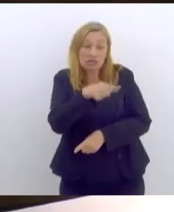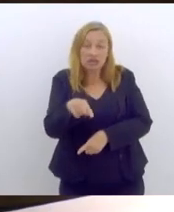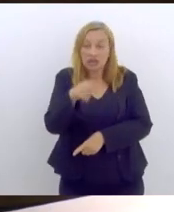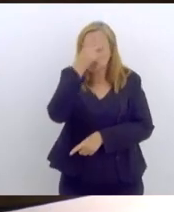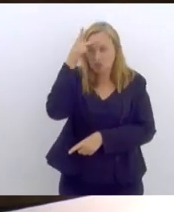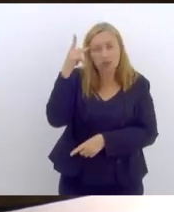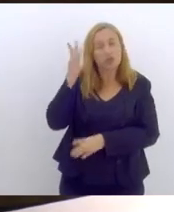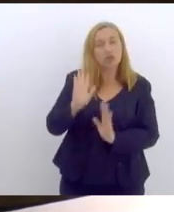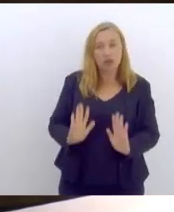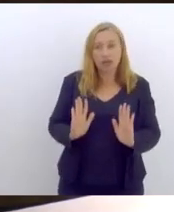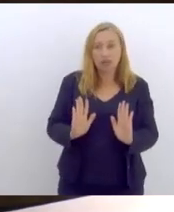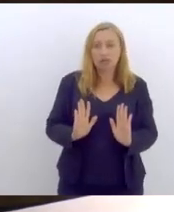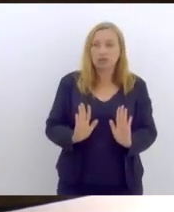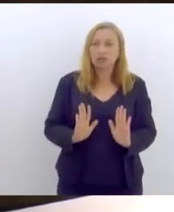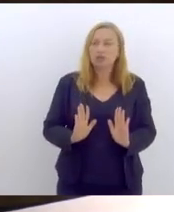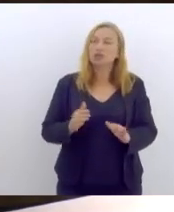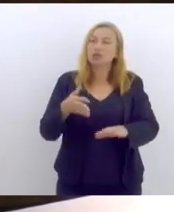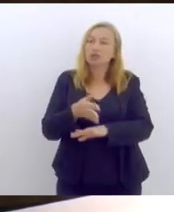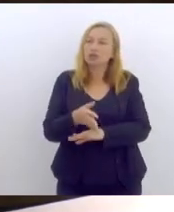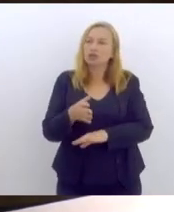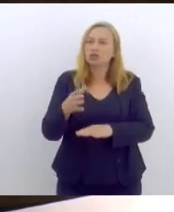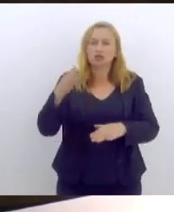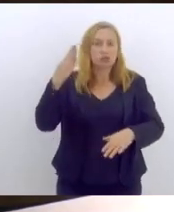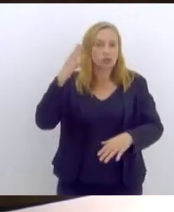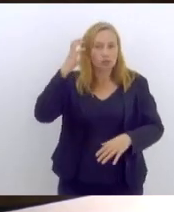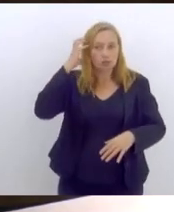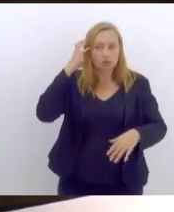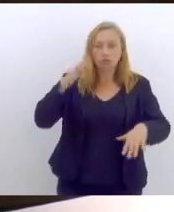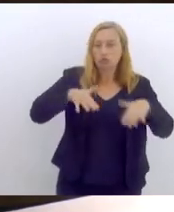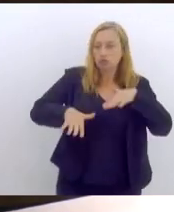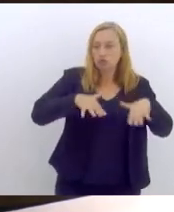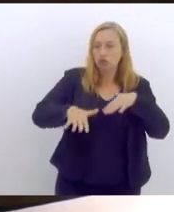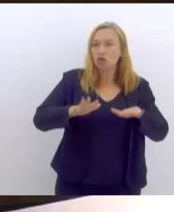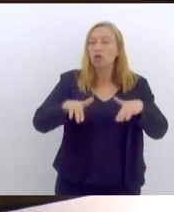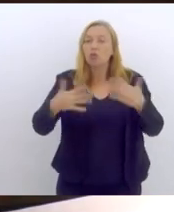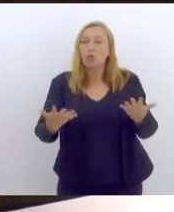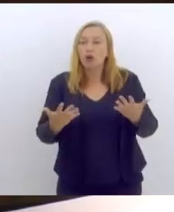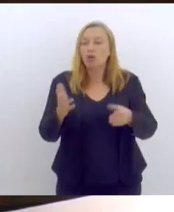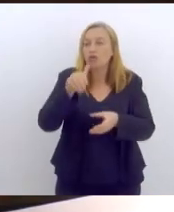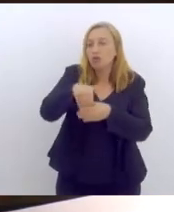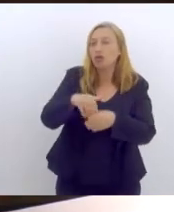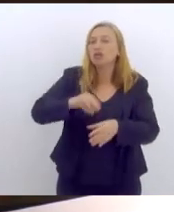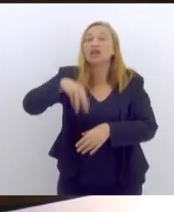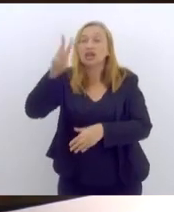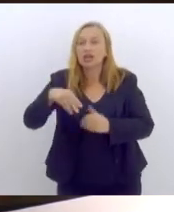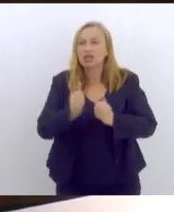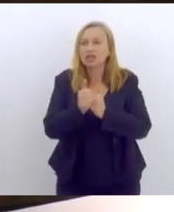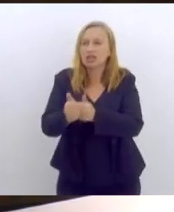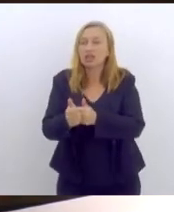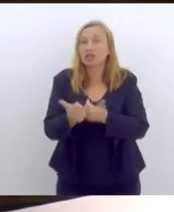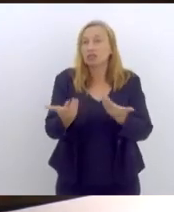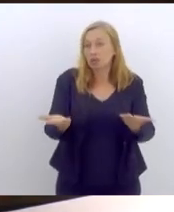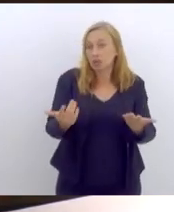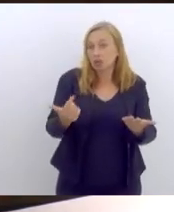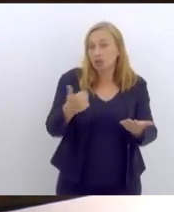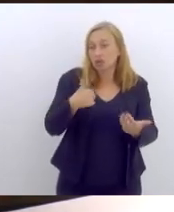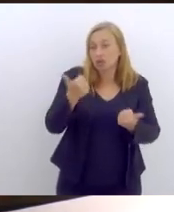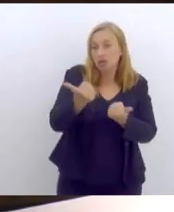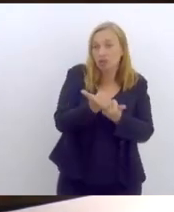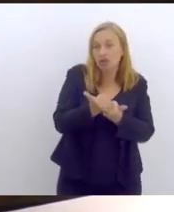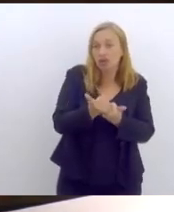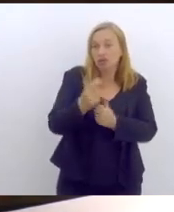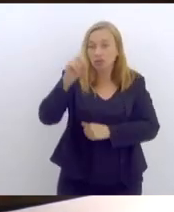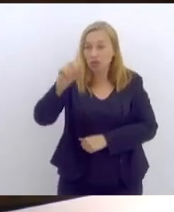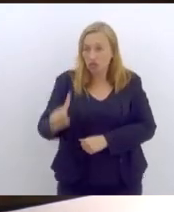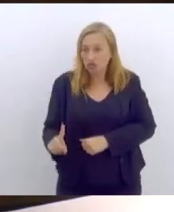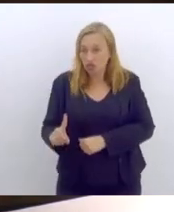ou cancelar. Foi entrar na página do DJ Malboro para saber qual tinha sido o seu voto, quem ele seguia. Por coincidência, era um apoiador da direita,